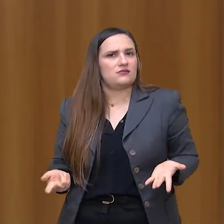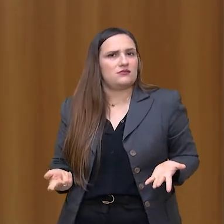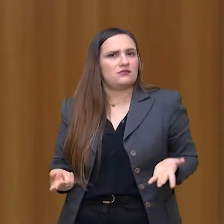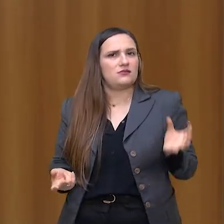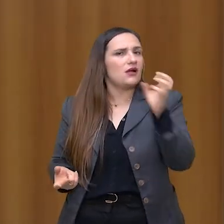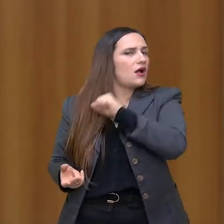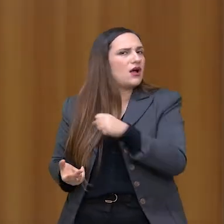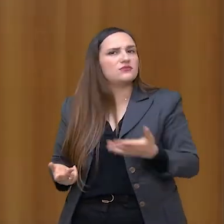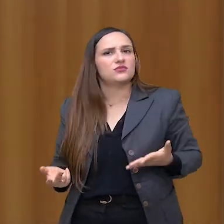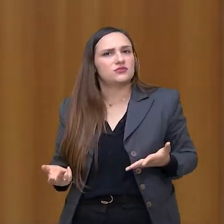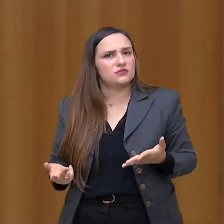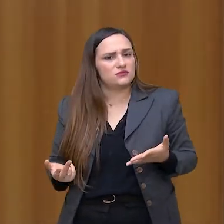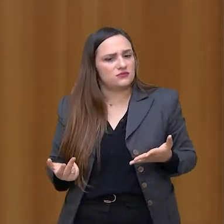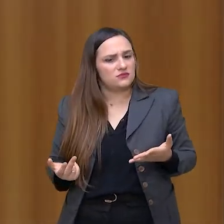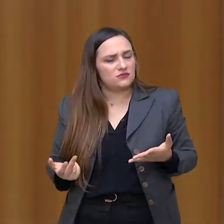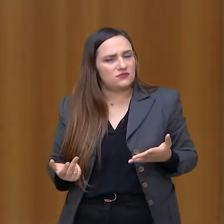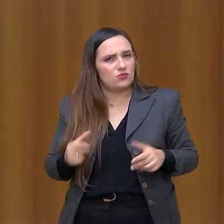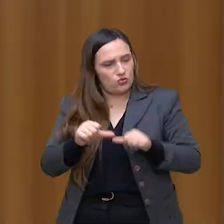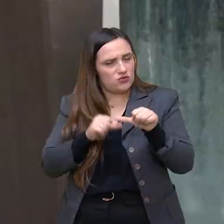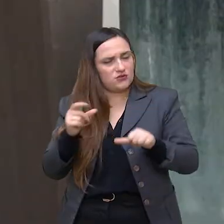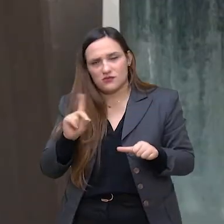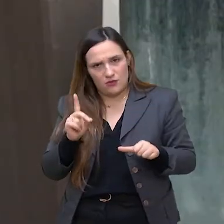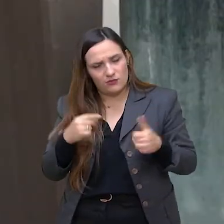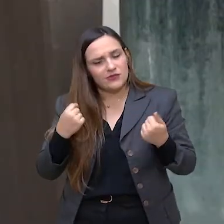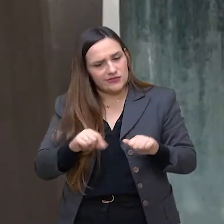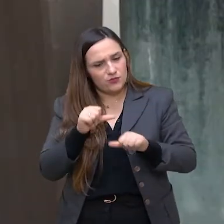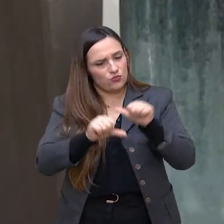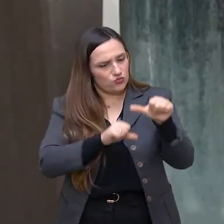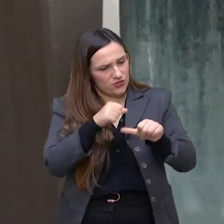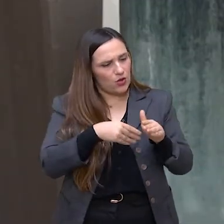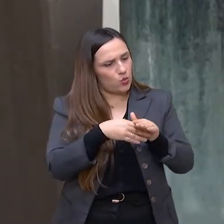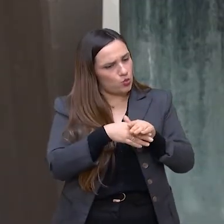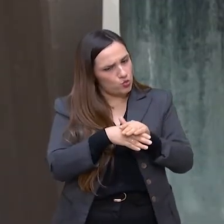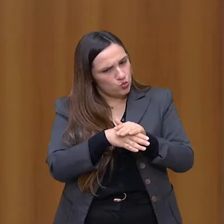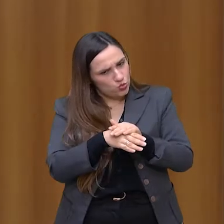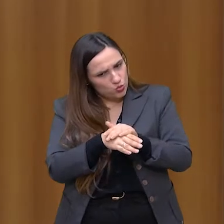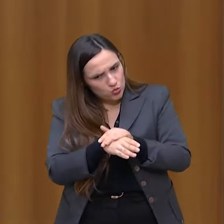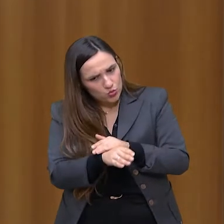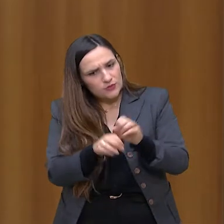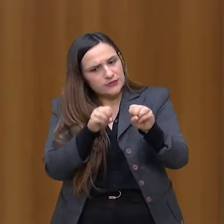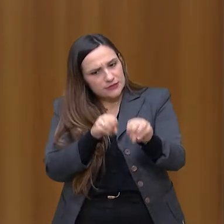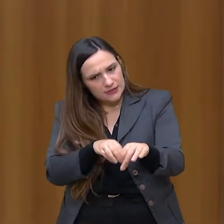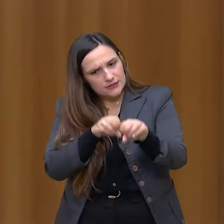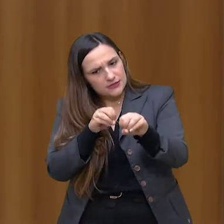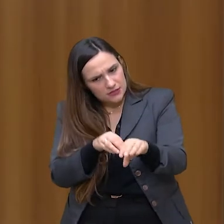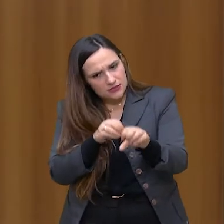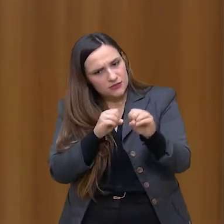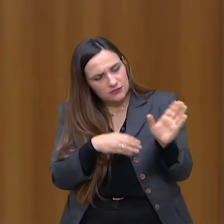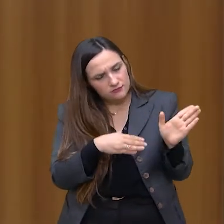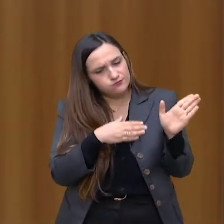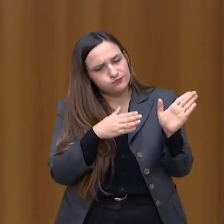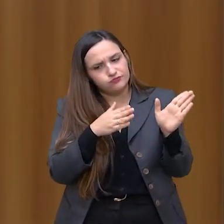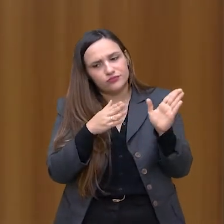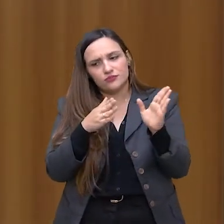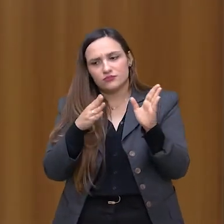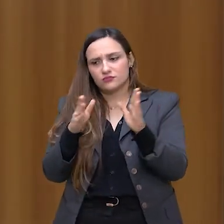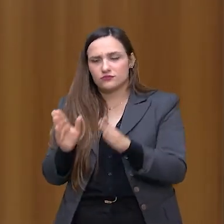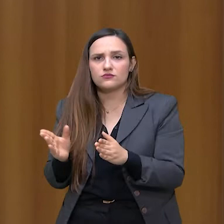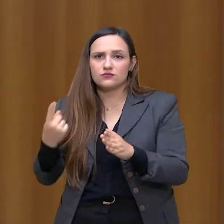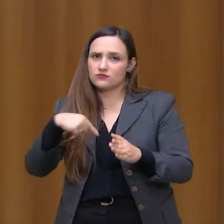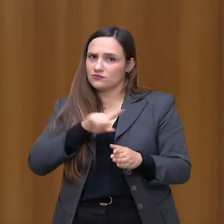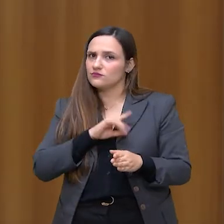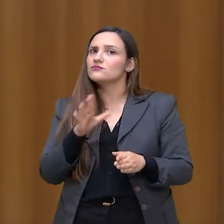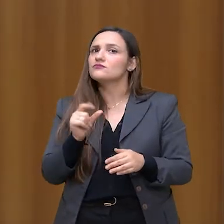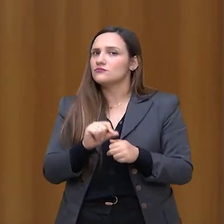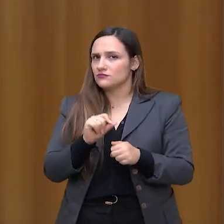dia, ele vai se aprimorando e mudando o seu conteúdo. Então, Então, assim, a gente está vindo disso que